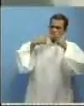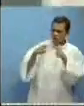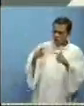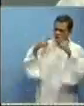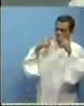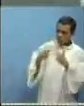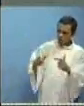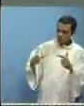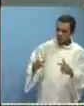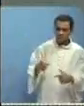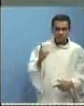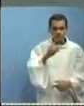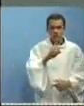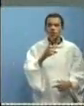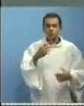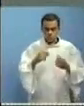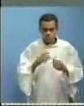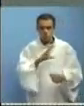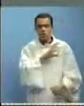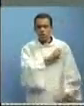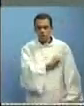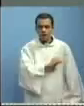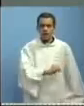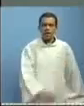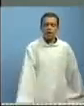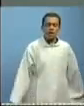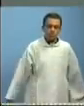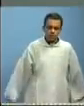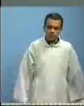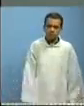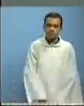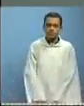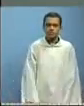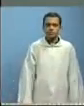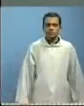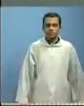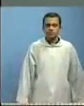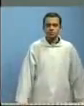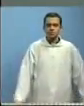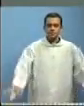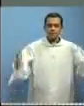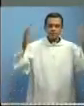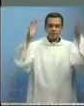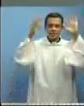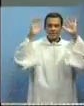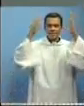alternativa, tem que amar para valer mesmo Está aqui, muda a Bíblia